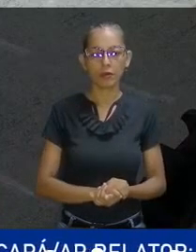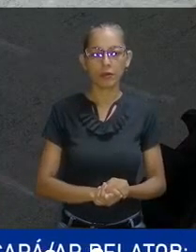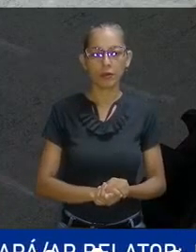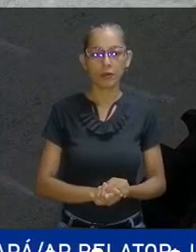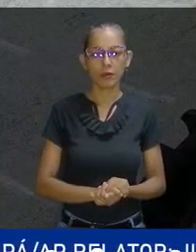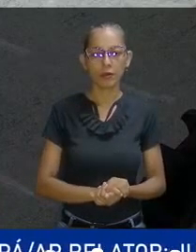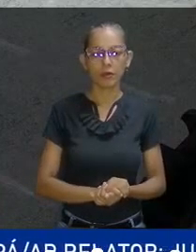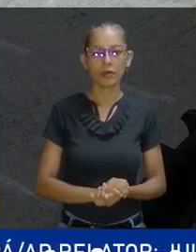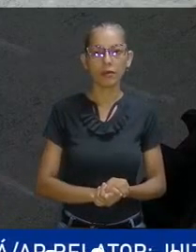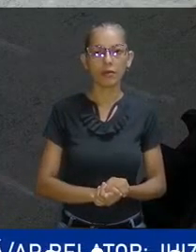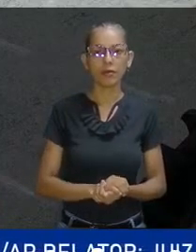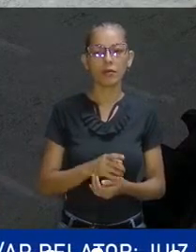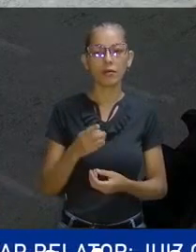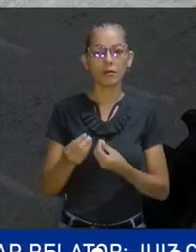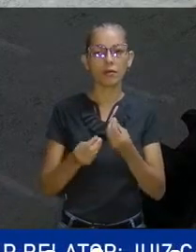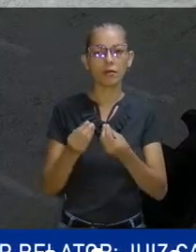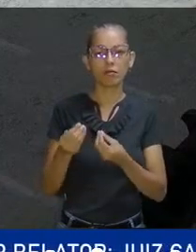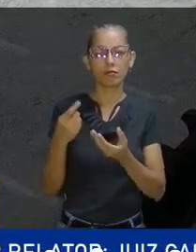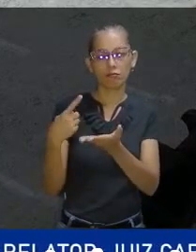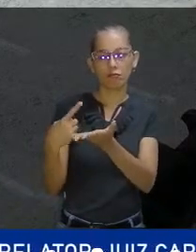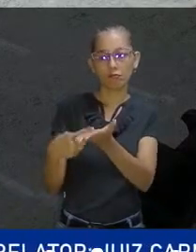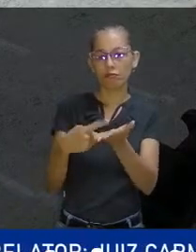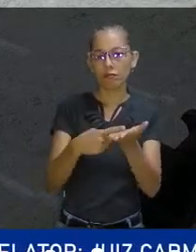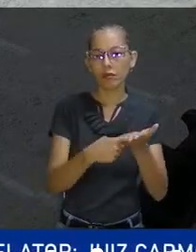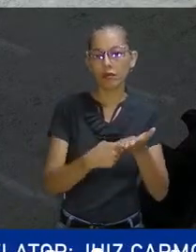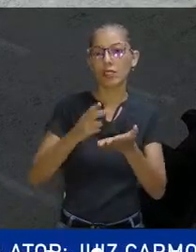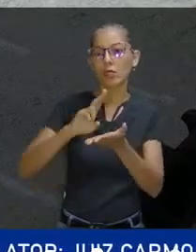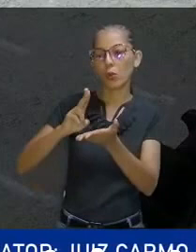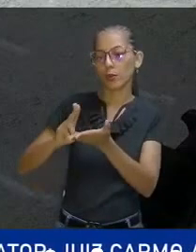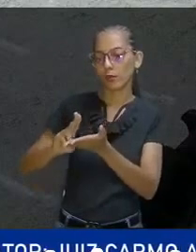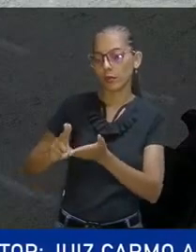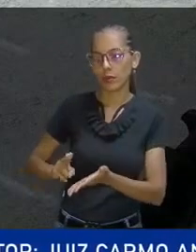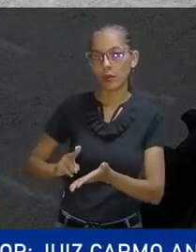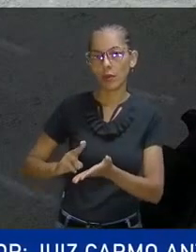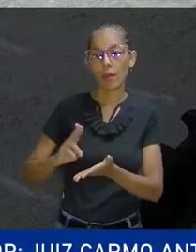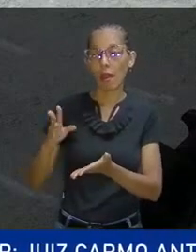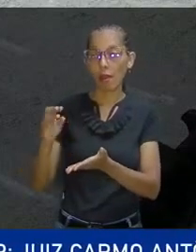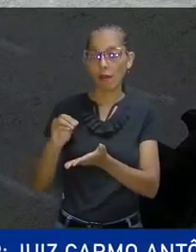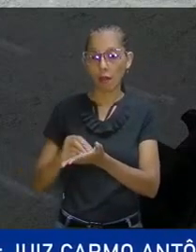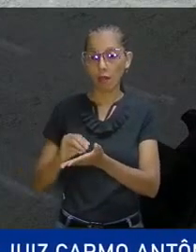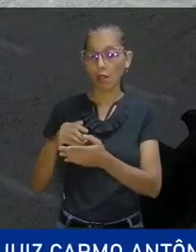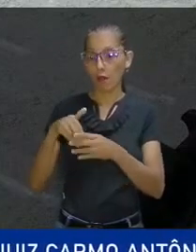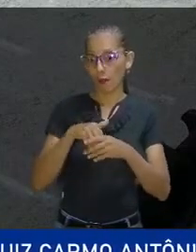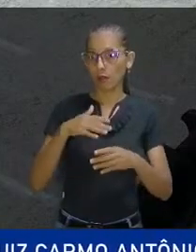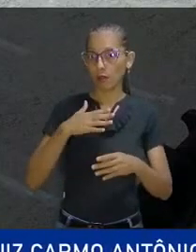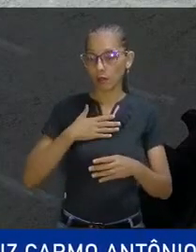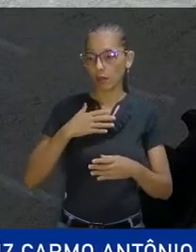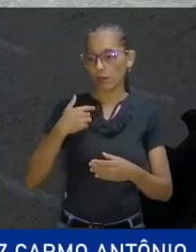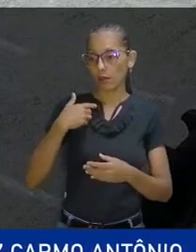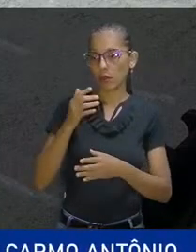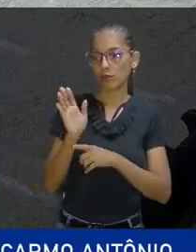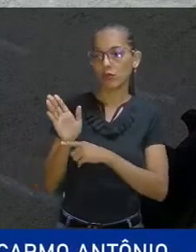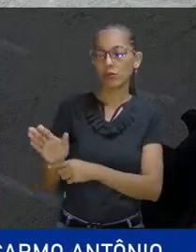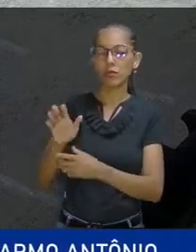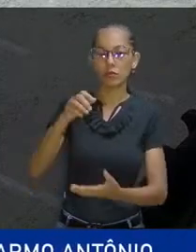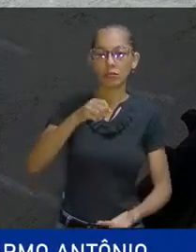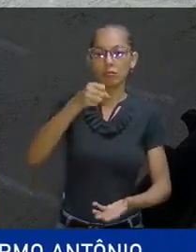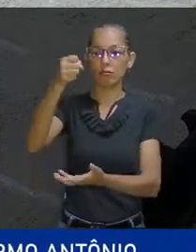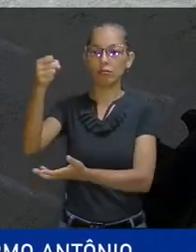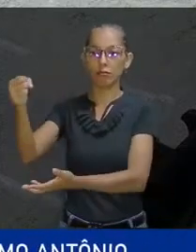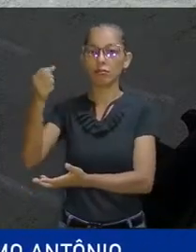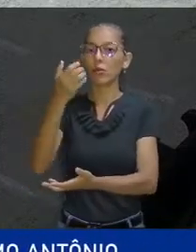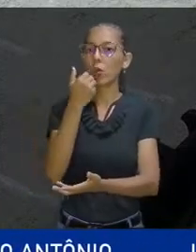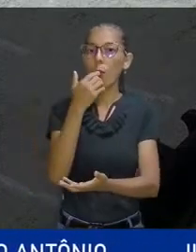captação ilícita de sufrágio consistente no oferecimento de cestas básicas e valores aos eleitores em troca